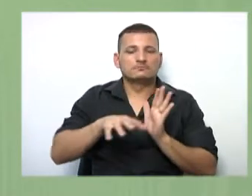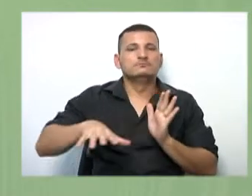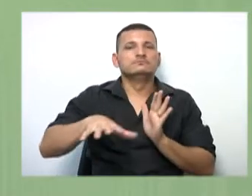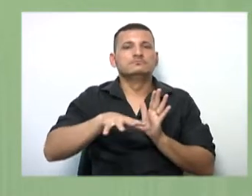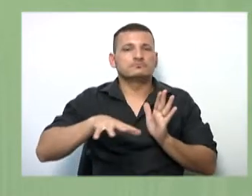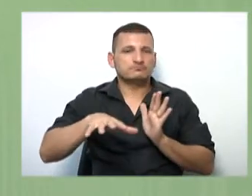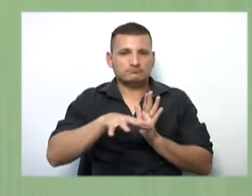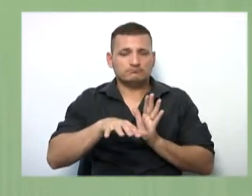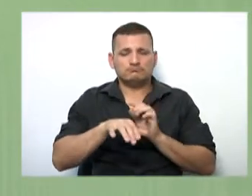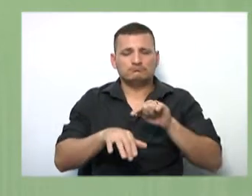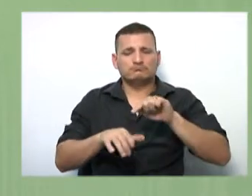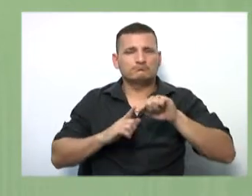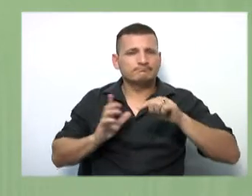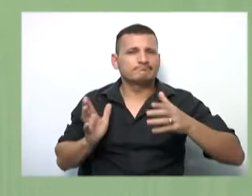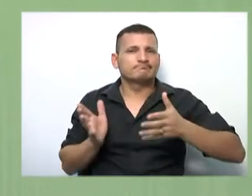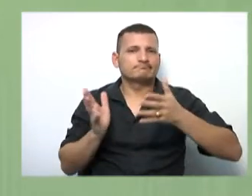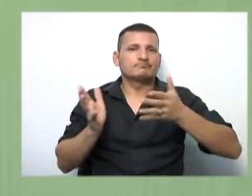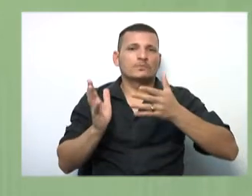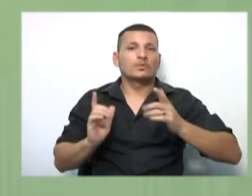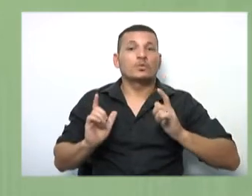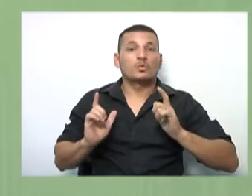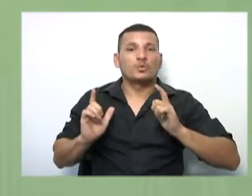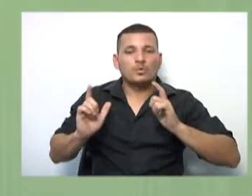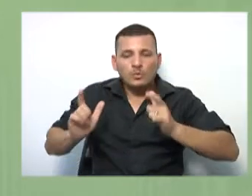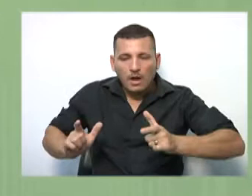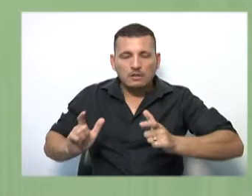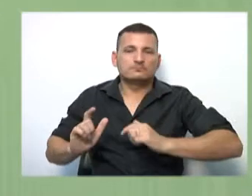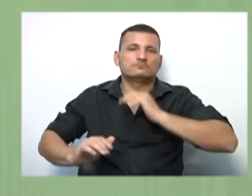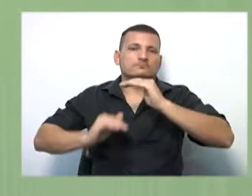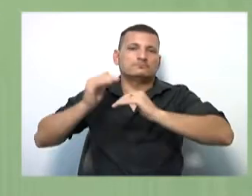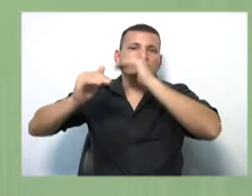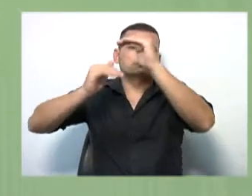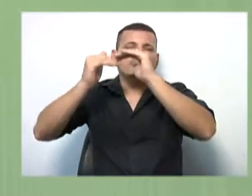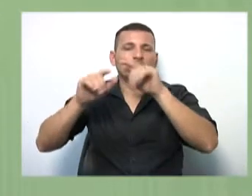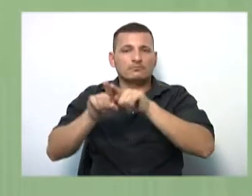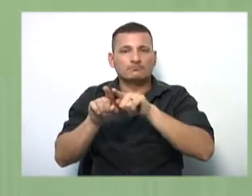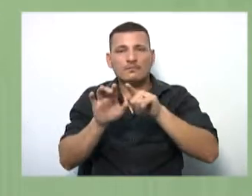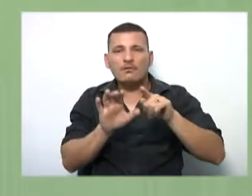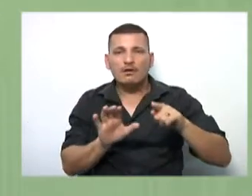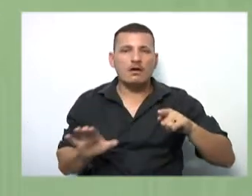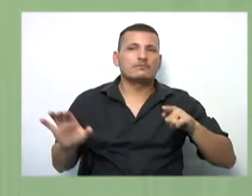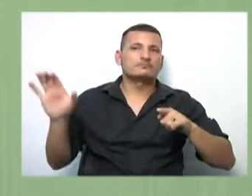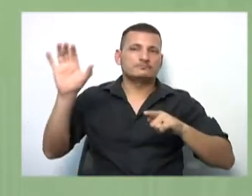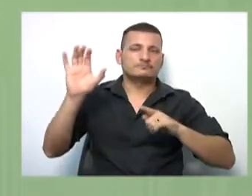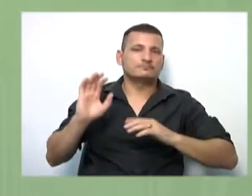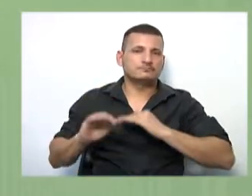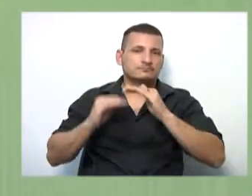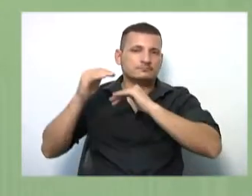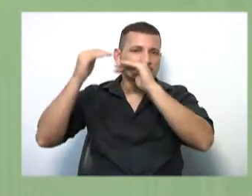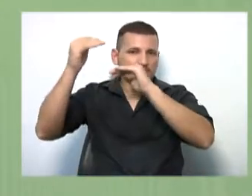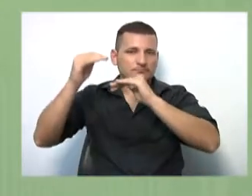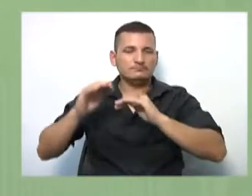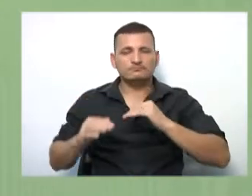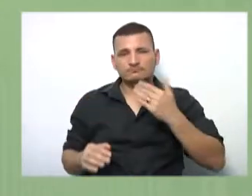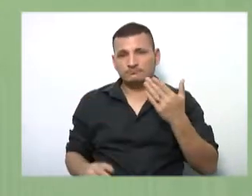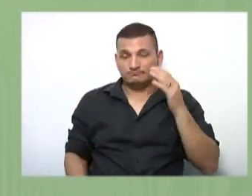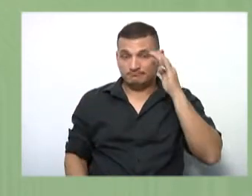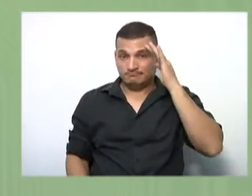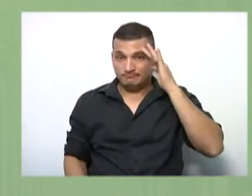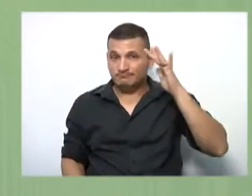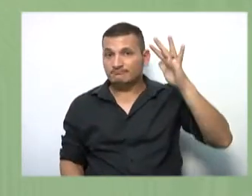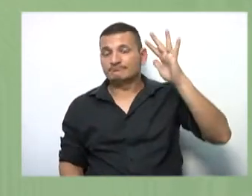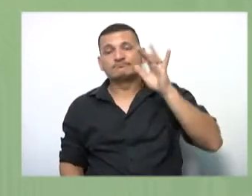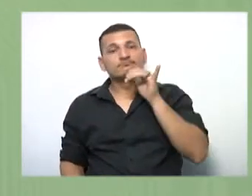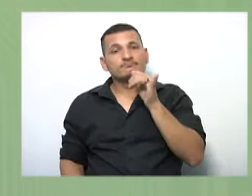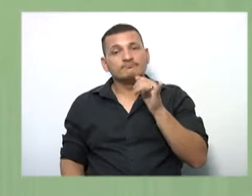estimulando o desenvolvimento local e regional. E essa questão de bancos é muito importante. Gente, imagina uma cidade onde não tem nenhum